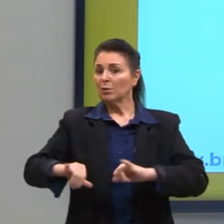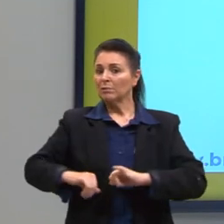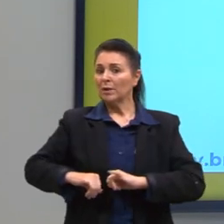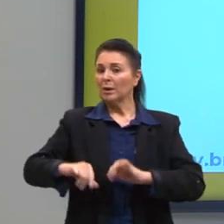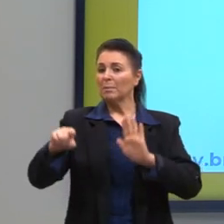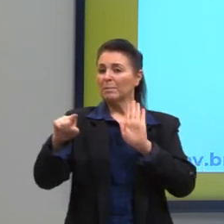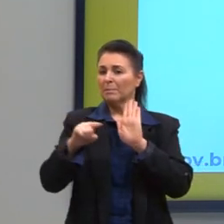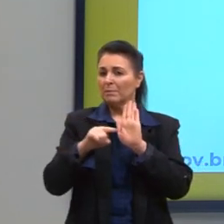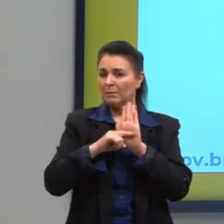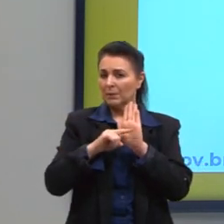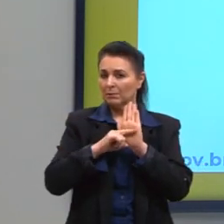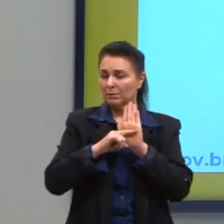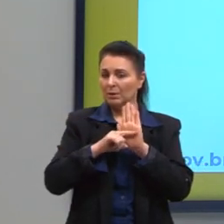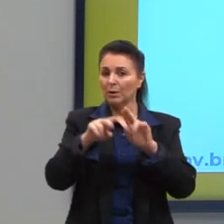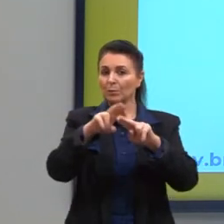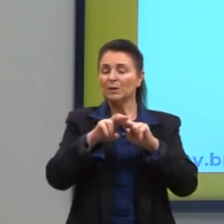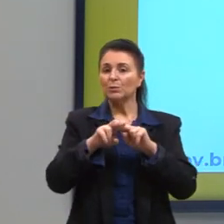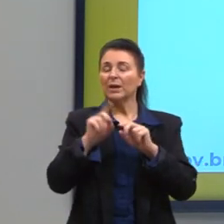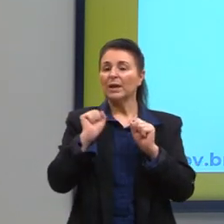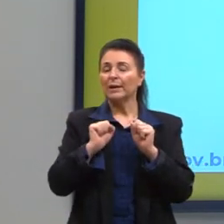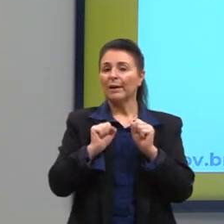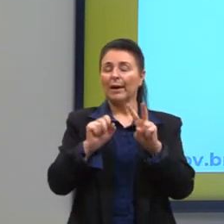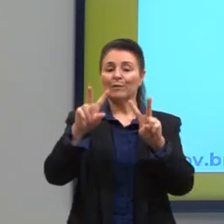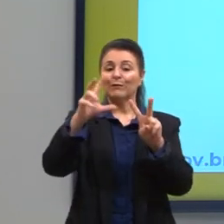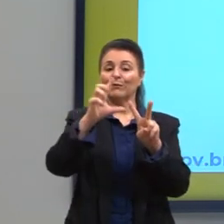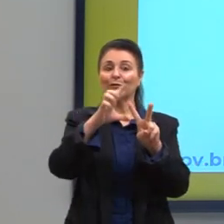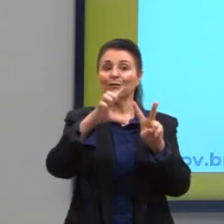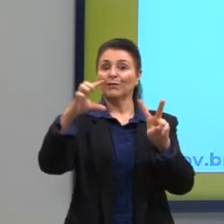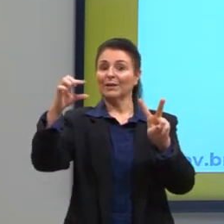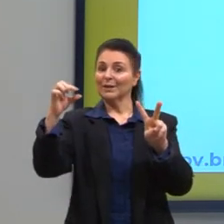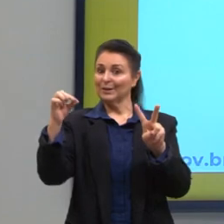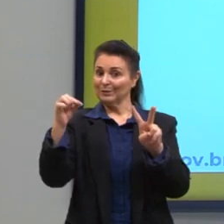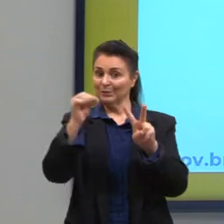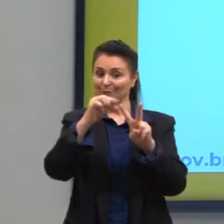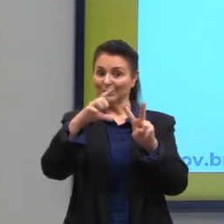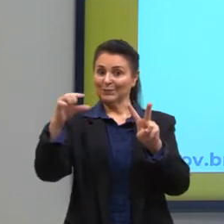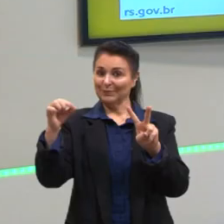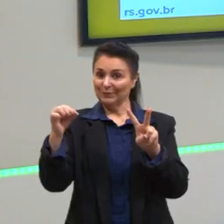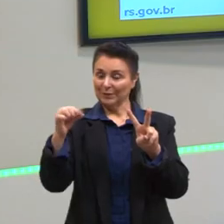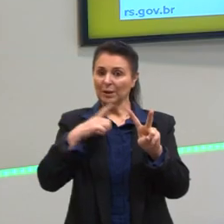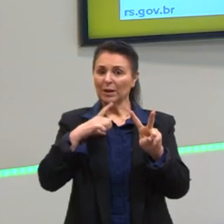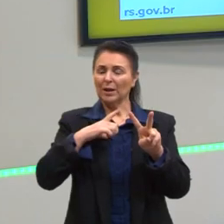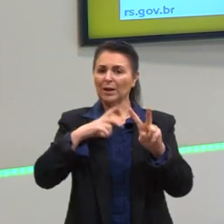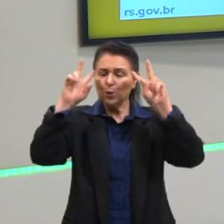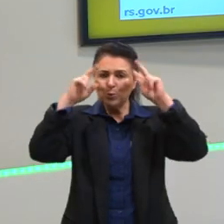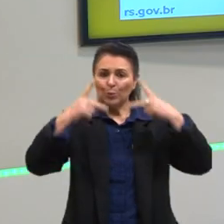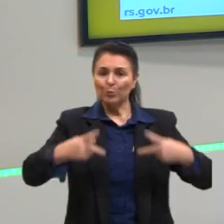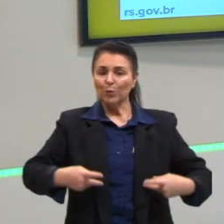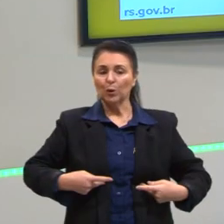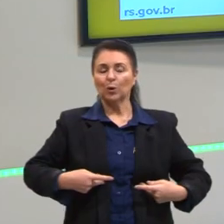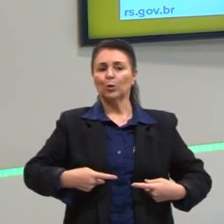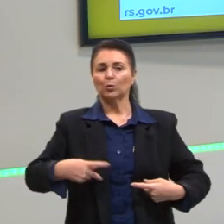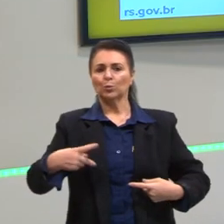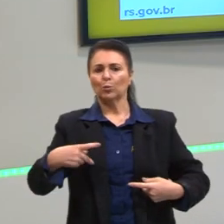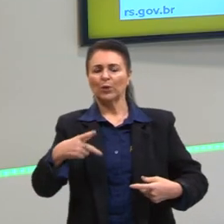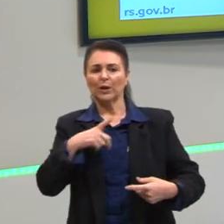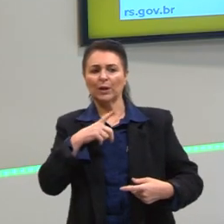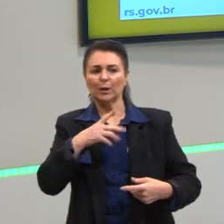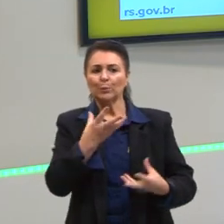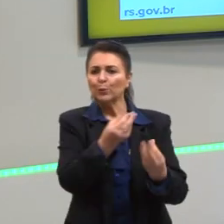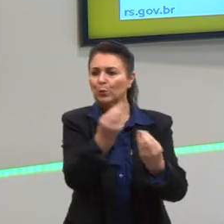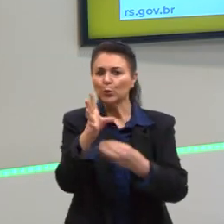uma enorme sofrimento ele é por isso que ele é vegano e todas questão do ser humano ele é muito popular porque as suas